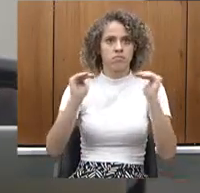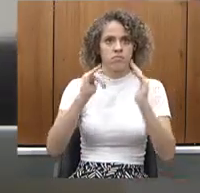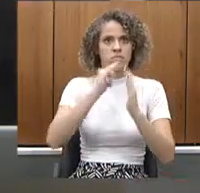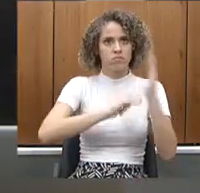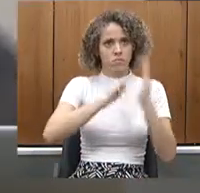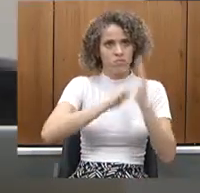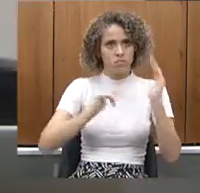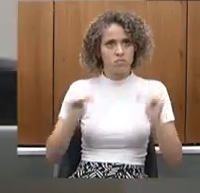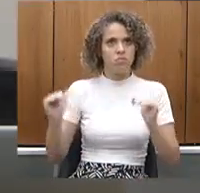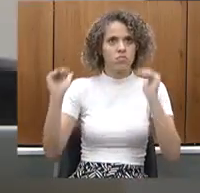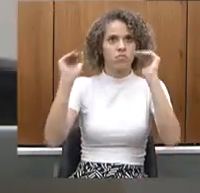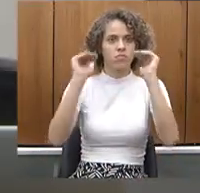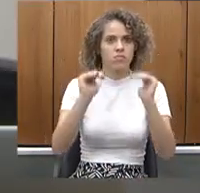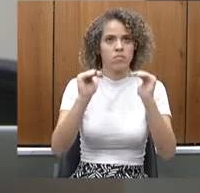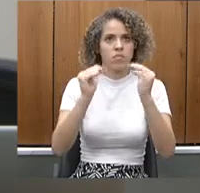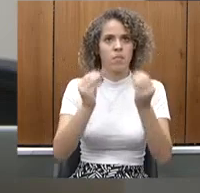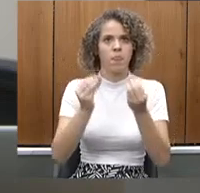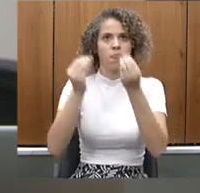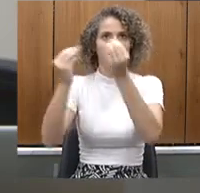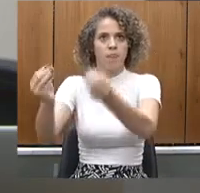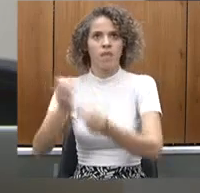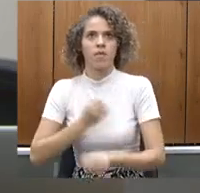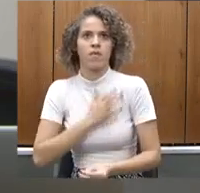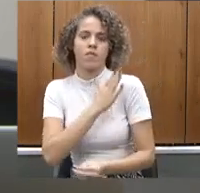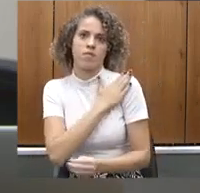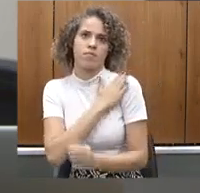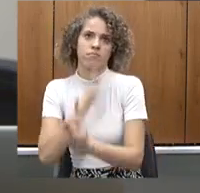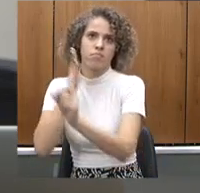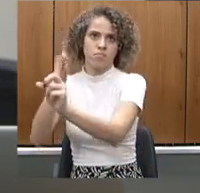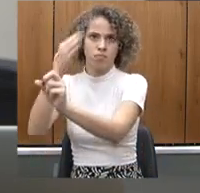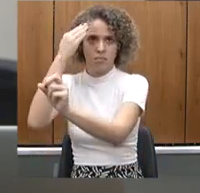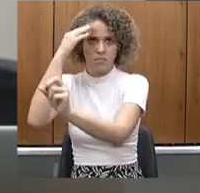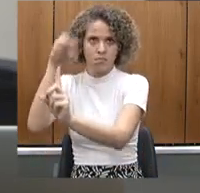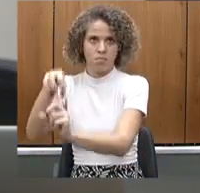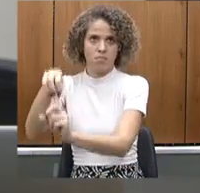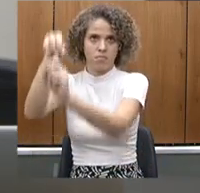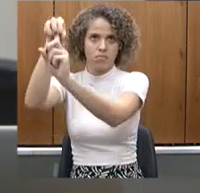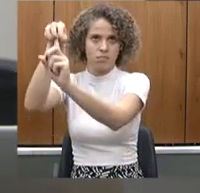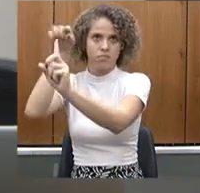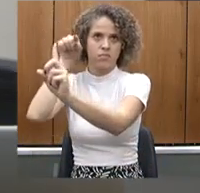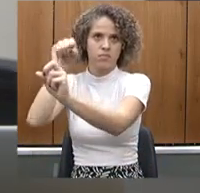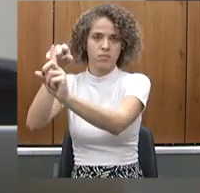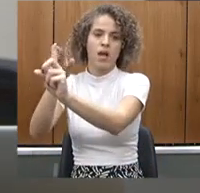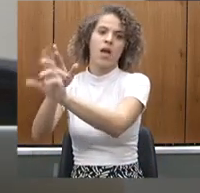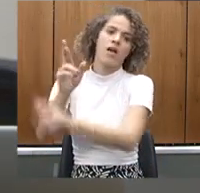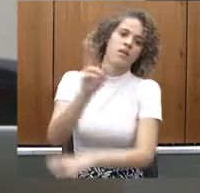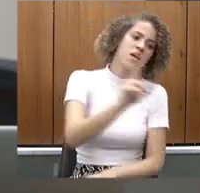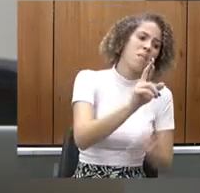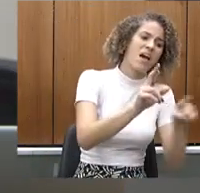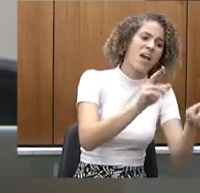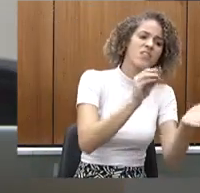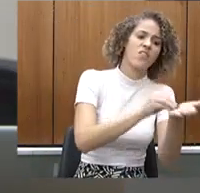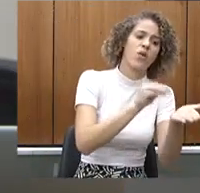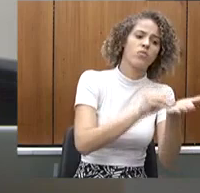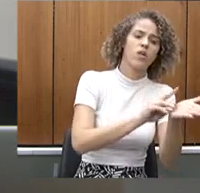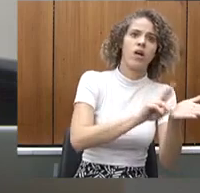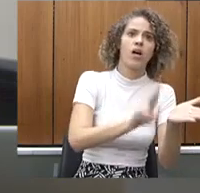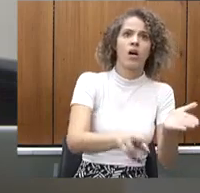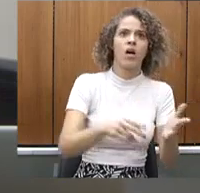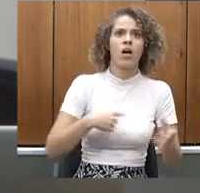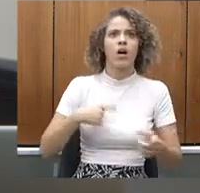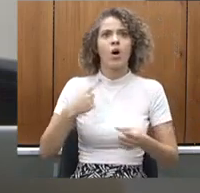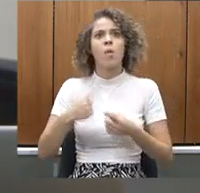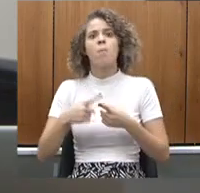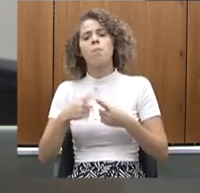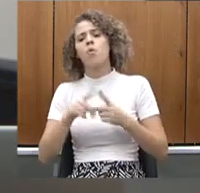documento que passa o seu comando geral da instituição E aí vem com essa resposta de EVA e por que que eu parei